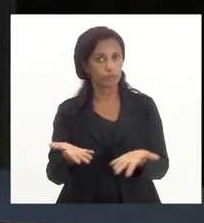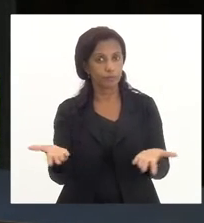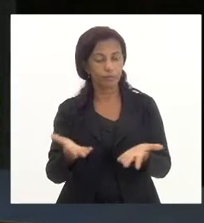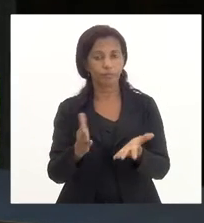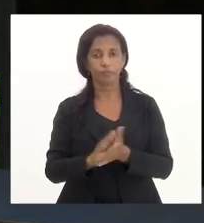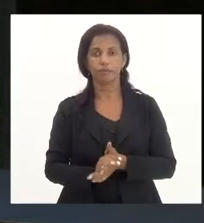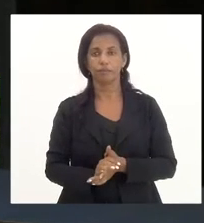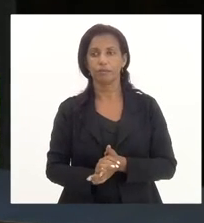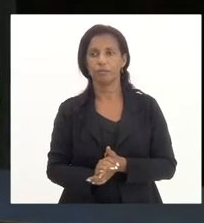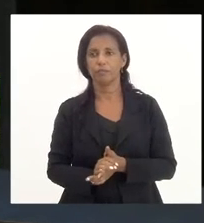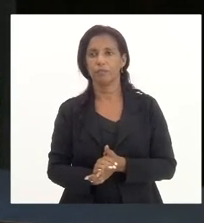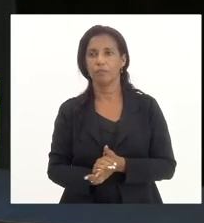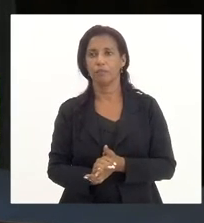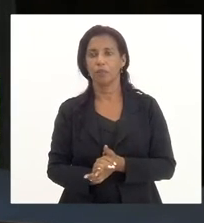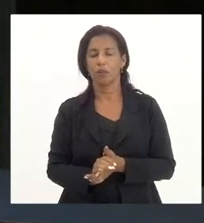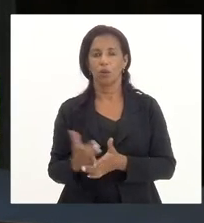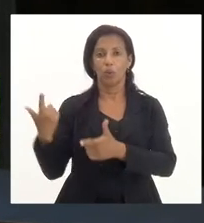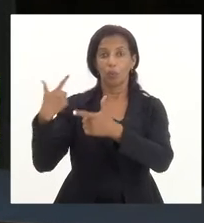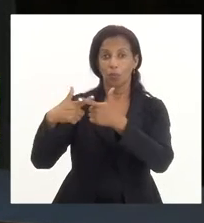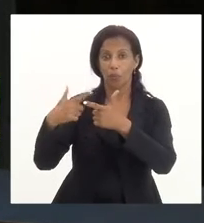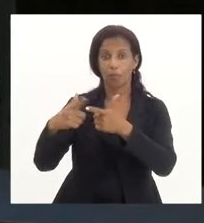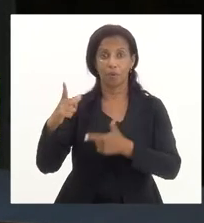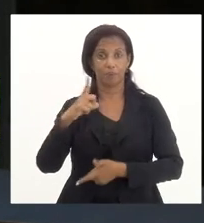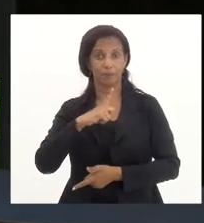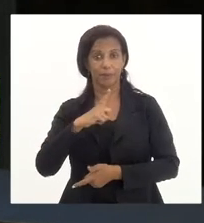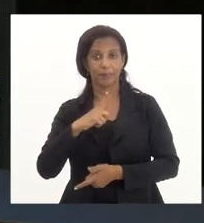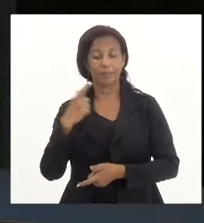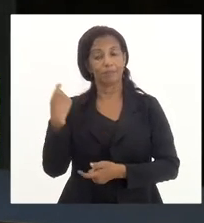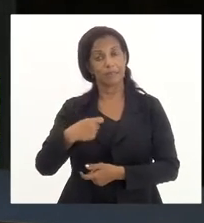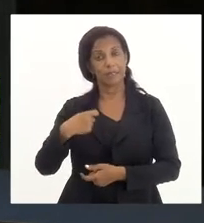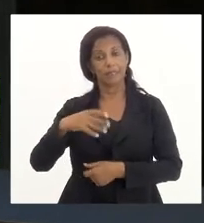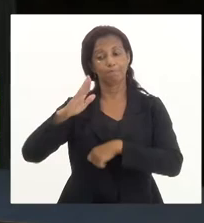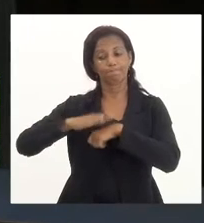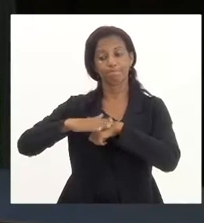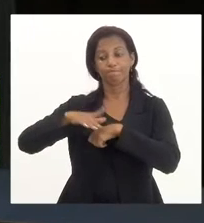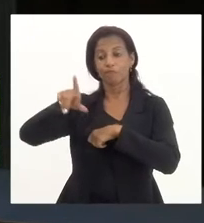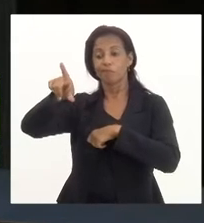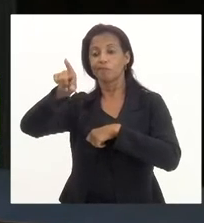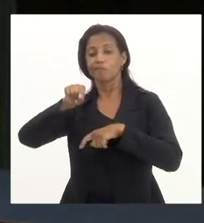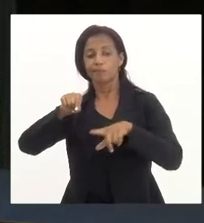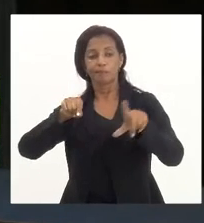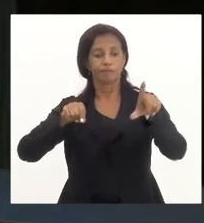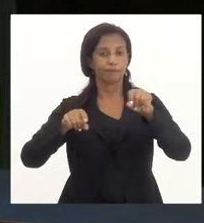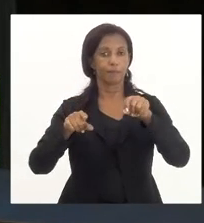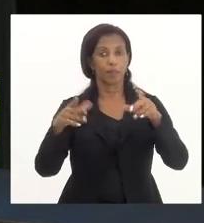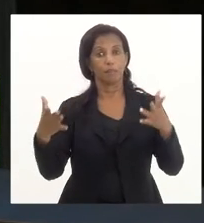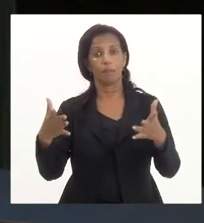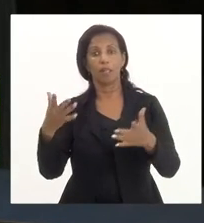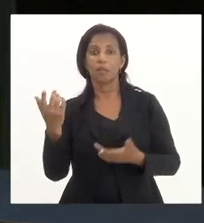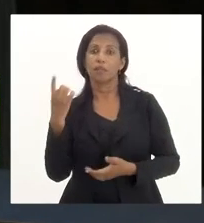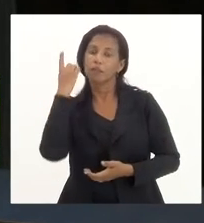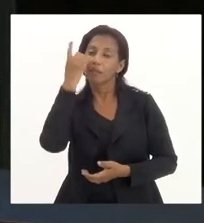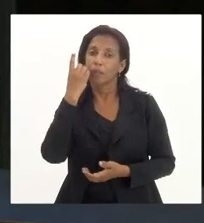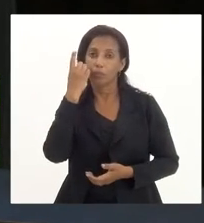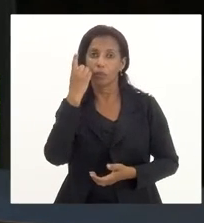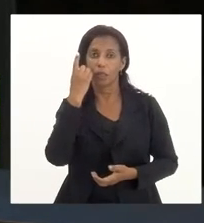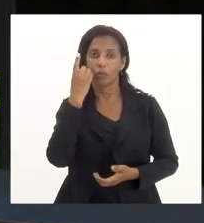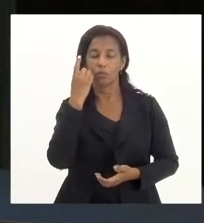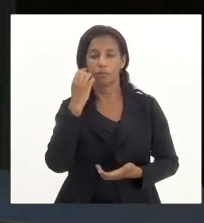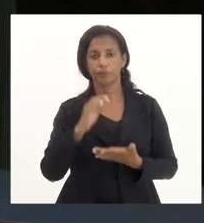a escassez existe a gente vai precisar fazer escolhas mas a questão é essa seu Deputado é a